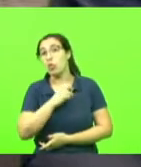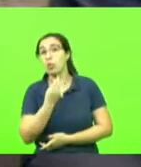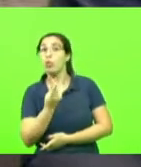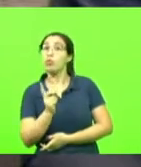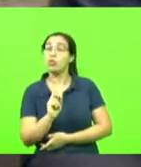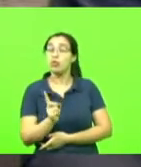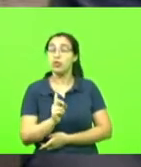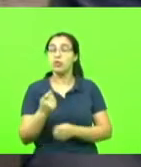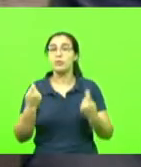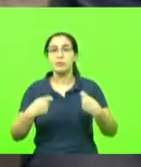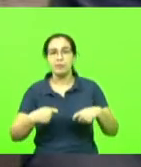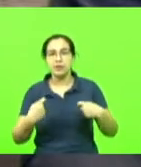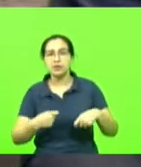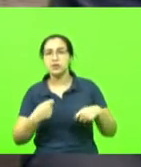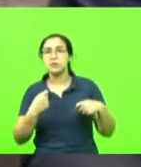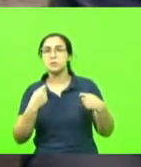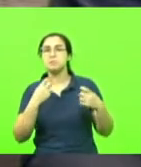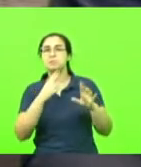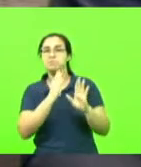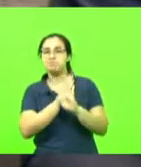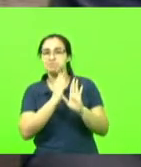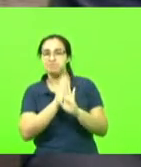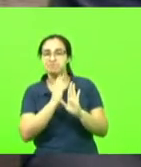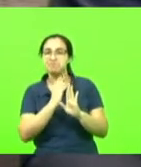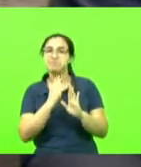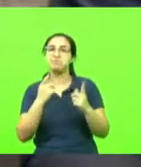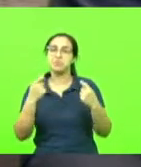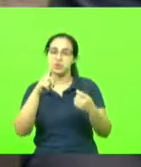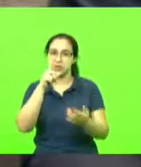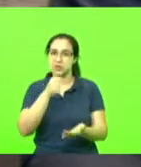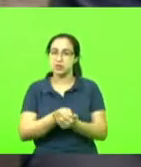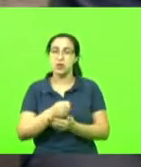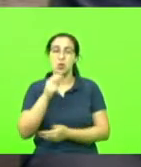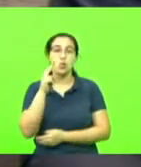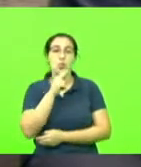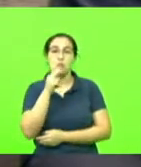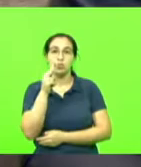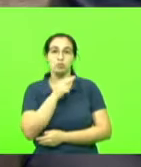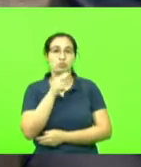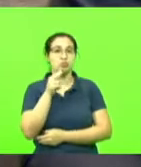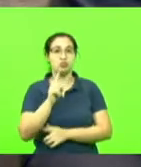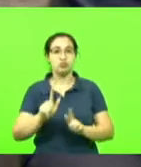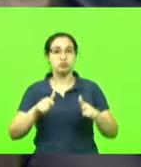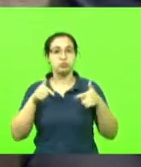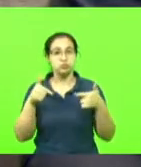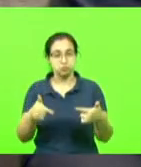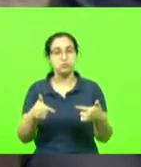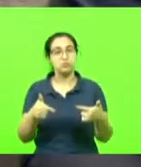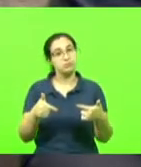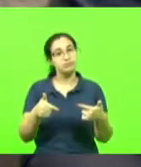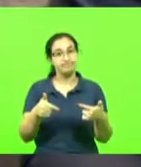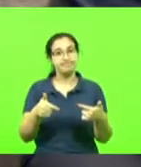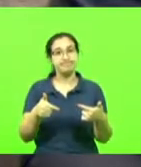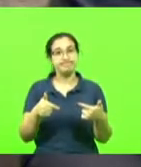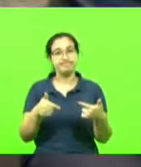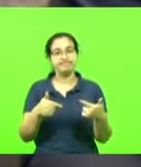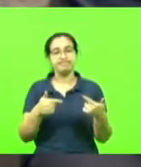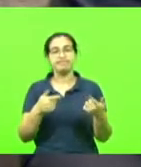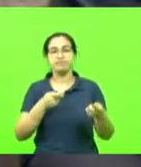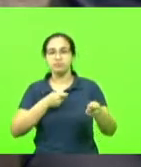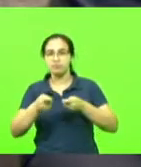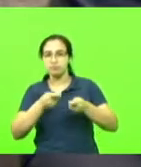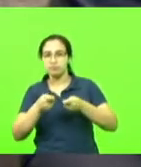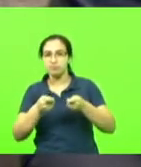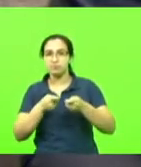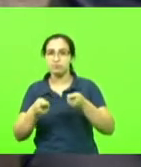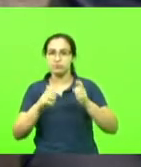que ser verificado e alguma atitude tem que ser urgentemente tomada para o controle de pragas nos